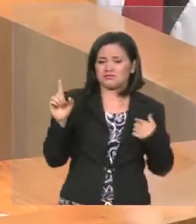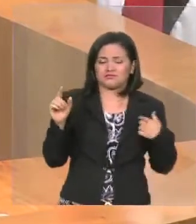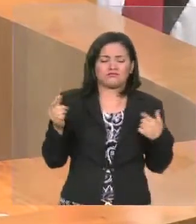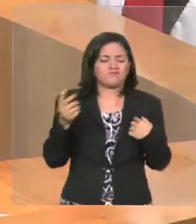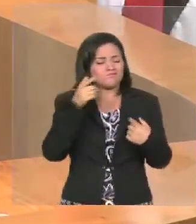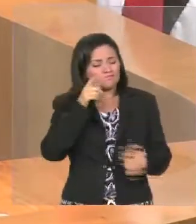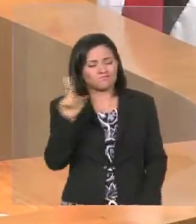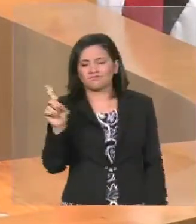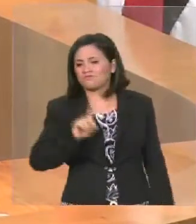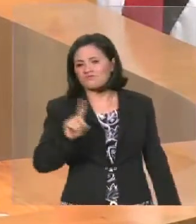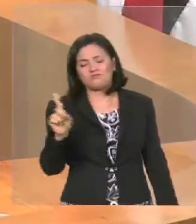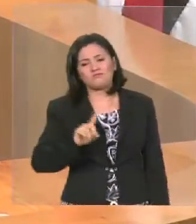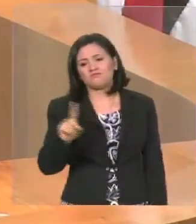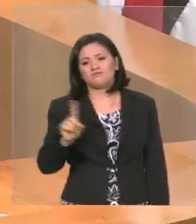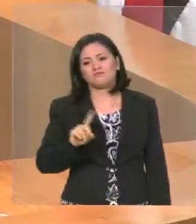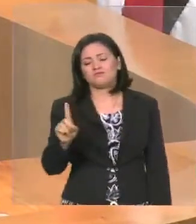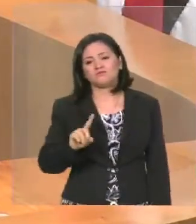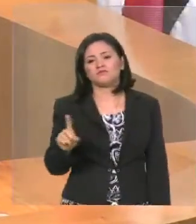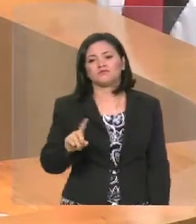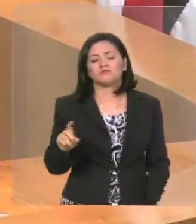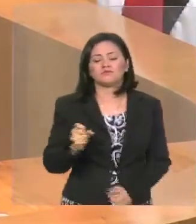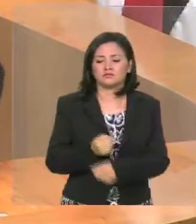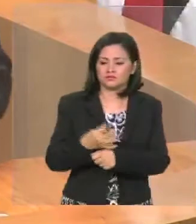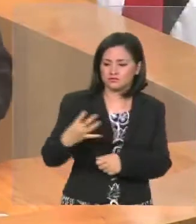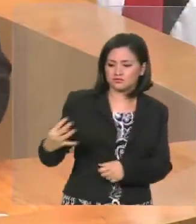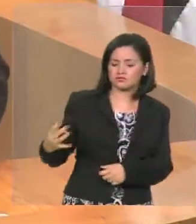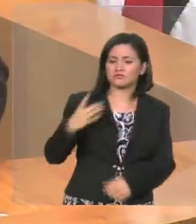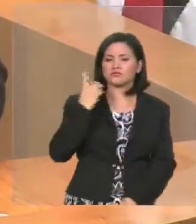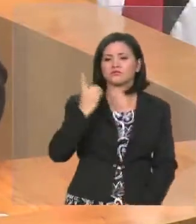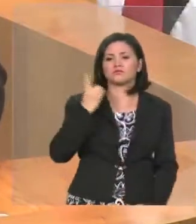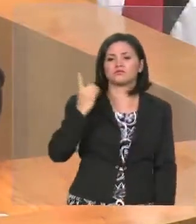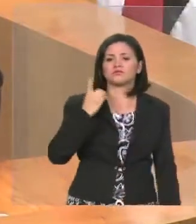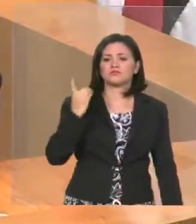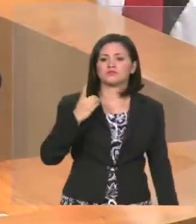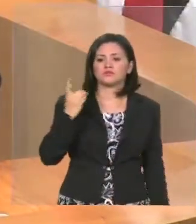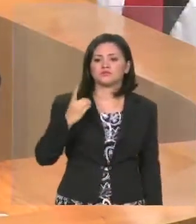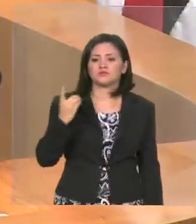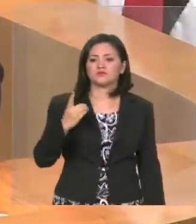mandato que eu exerço e muito menos